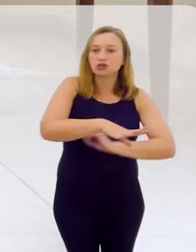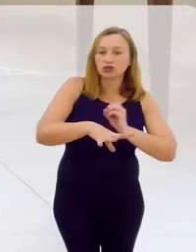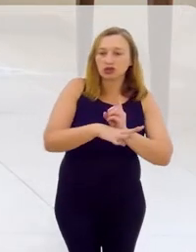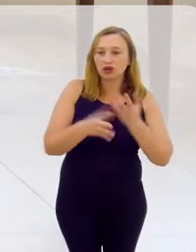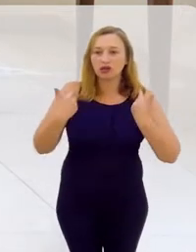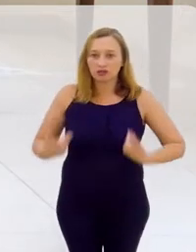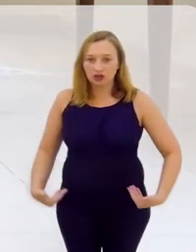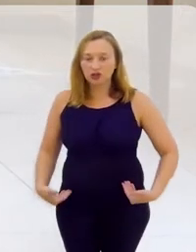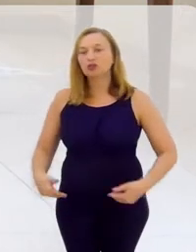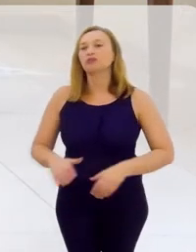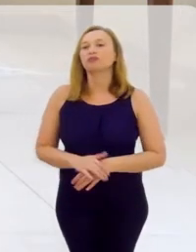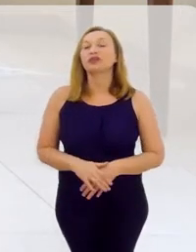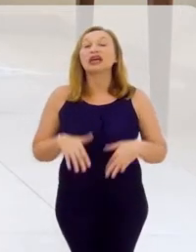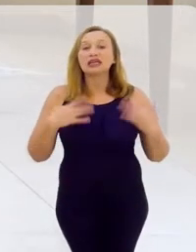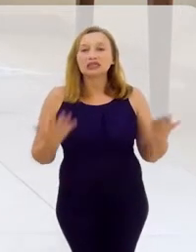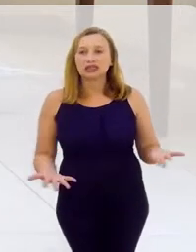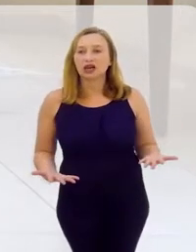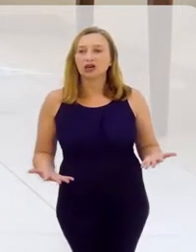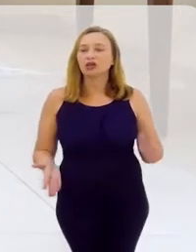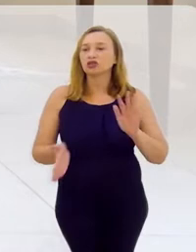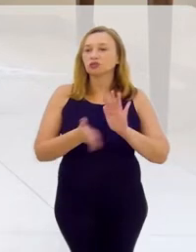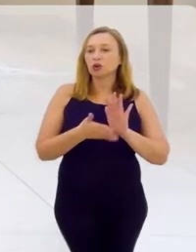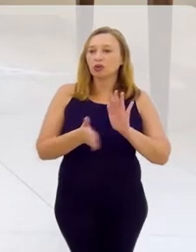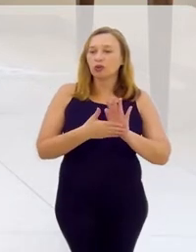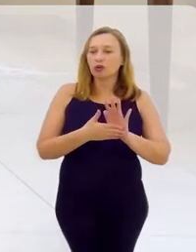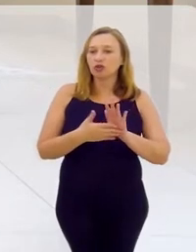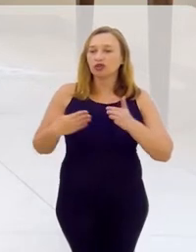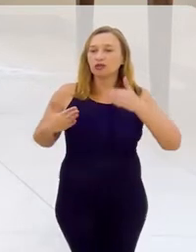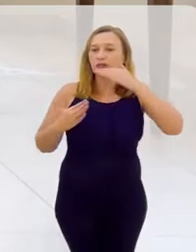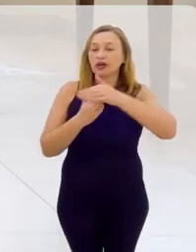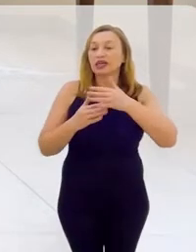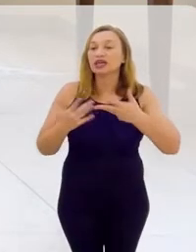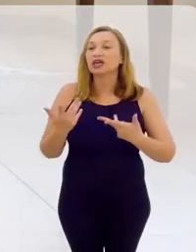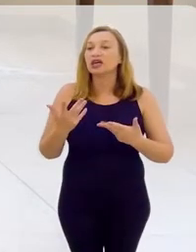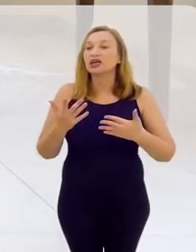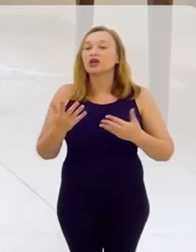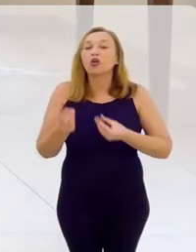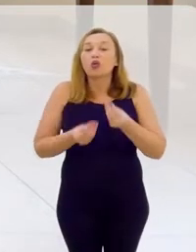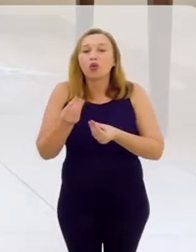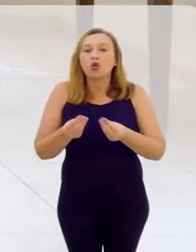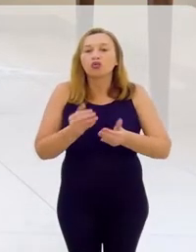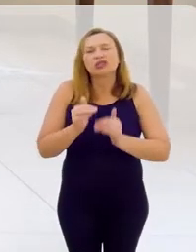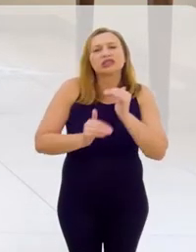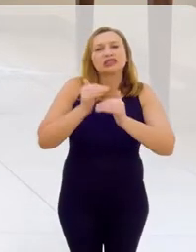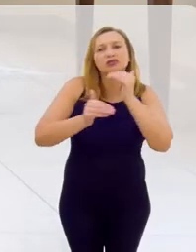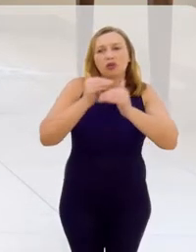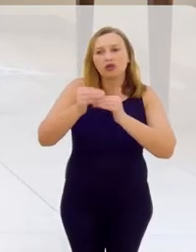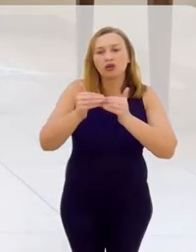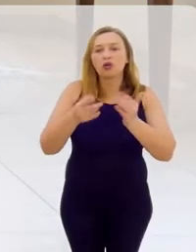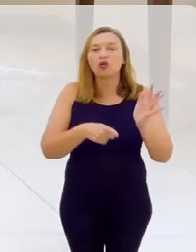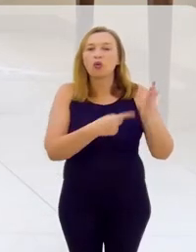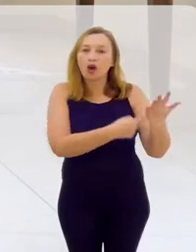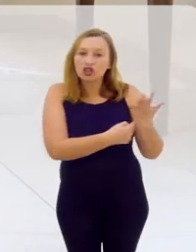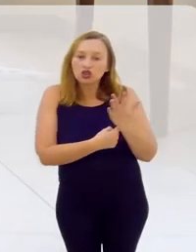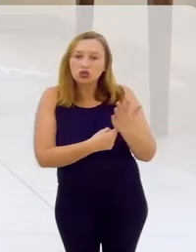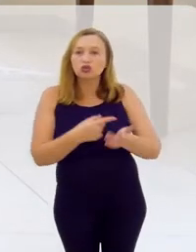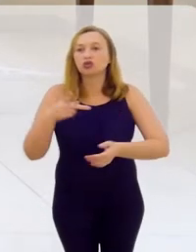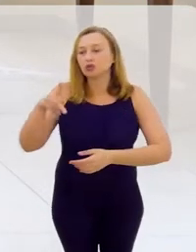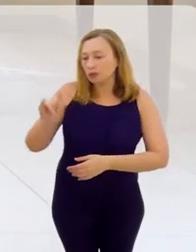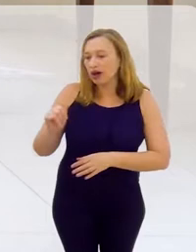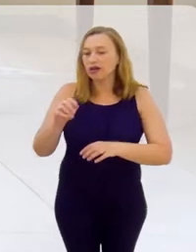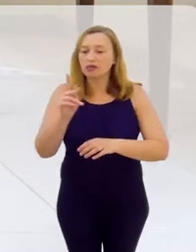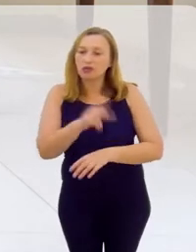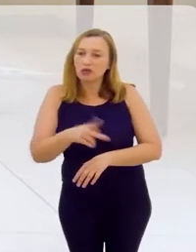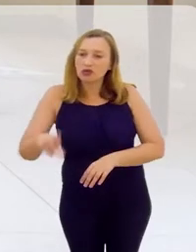né, social e físico. Então, eles propõem as próprias metas de como desenvolver isso, e com a ajuda